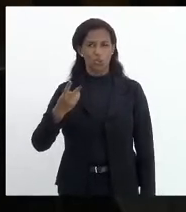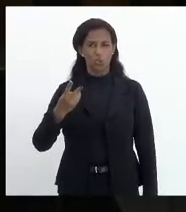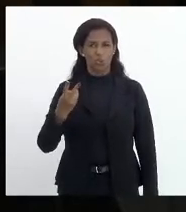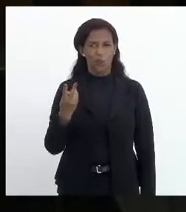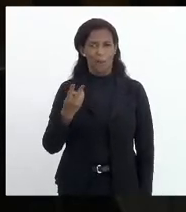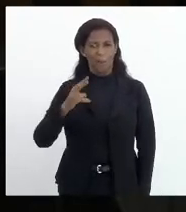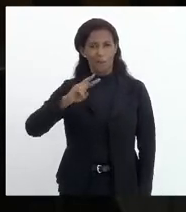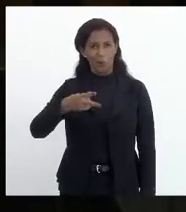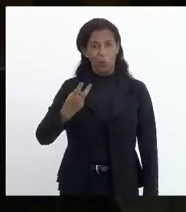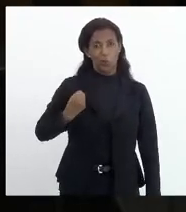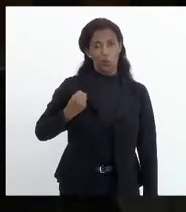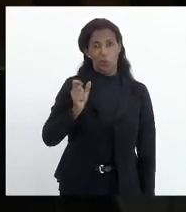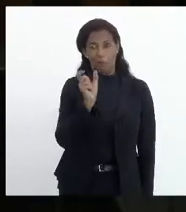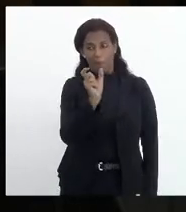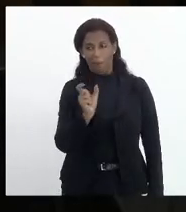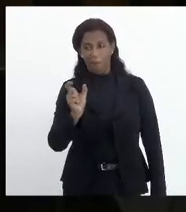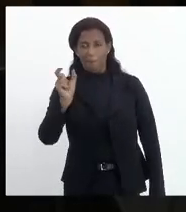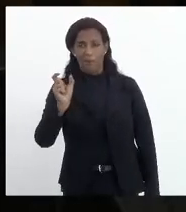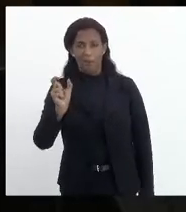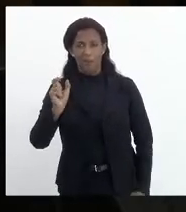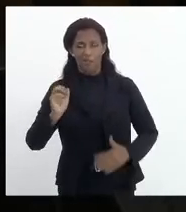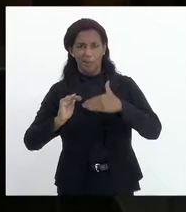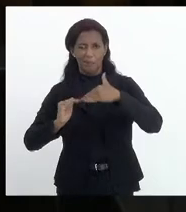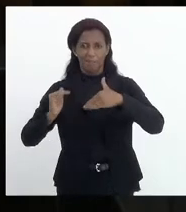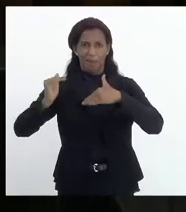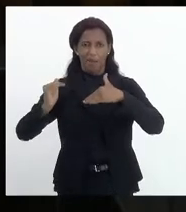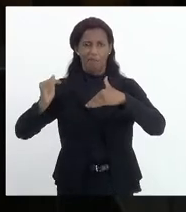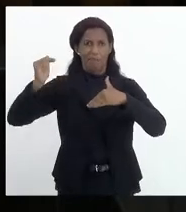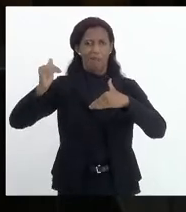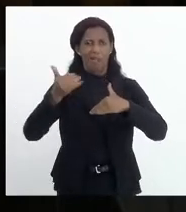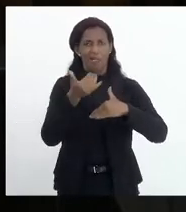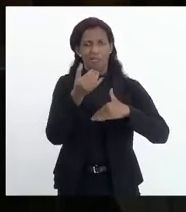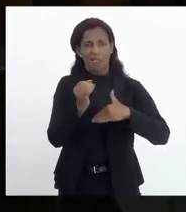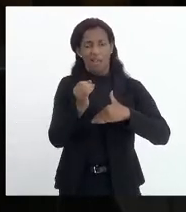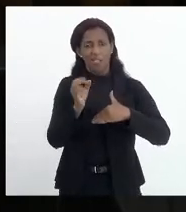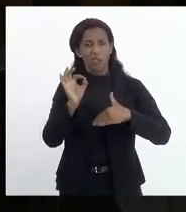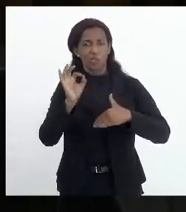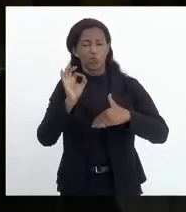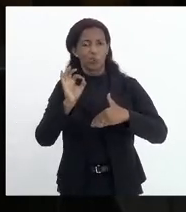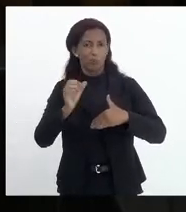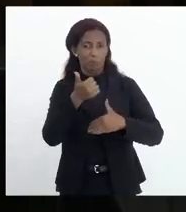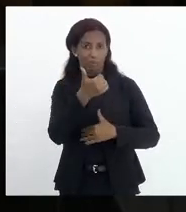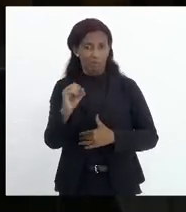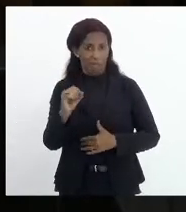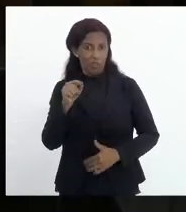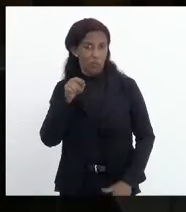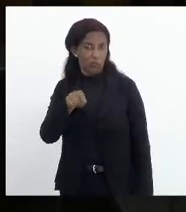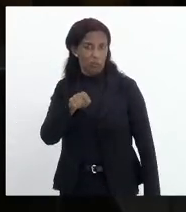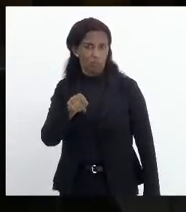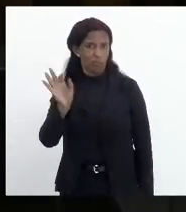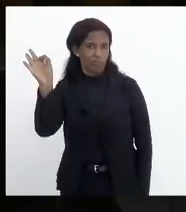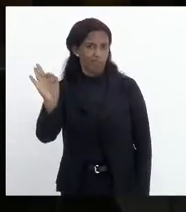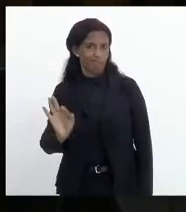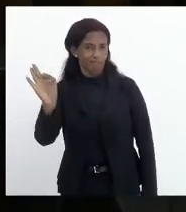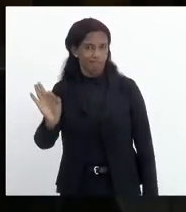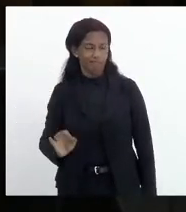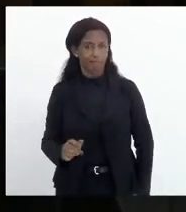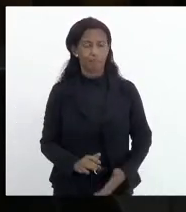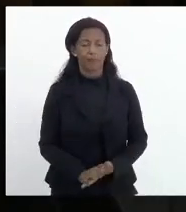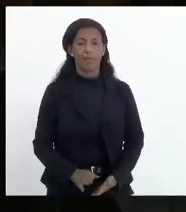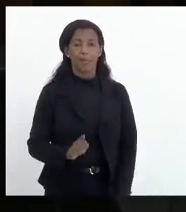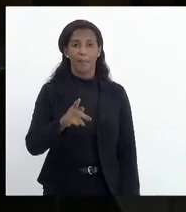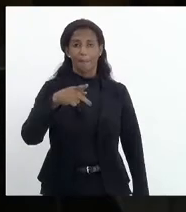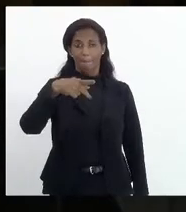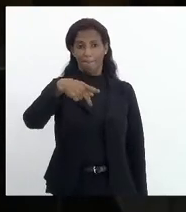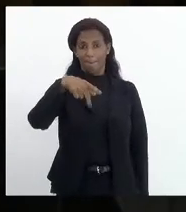dígitos quer dizer para passando das pontos percentuais o PIB produto interno